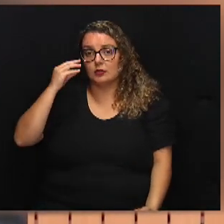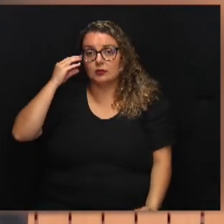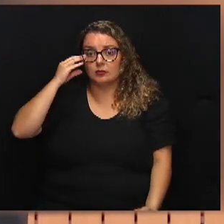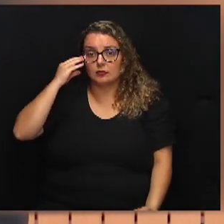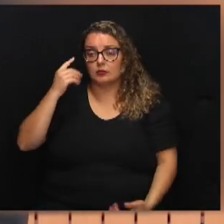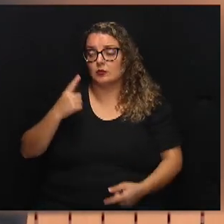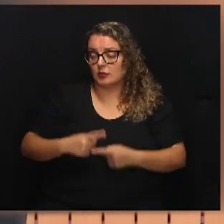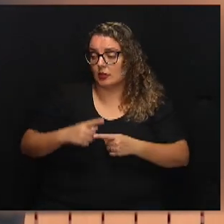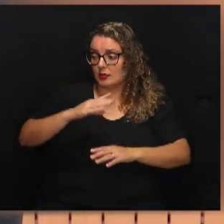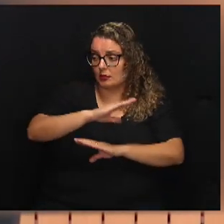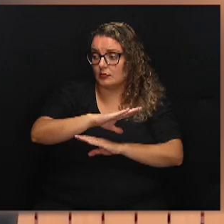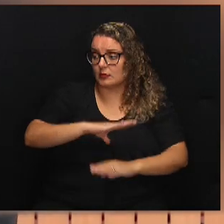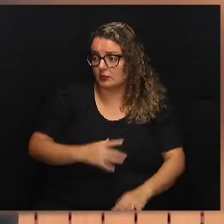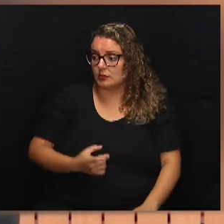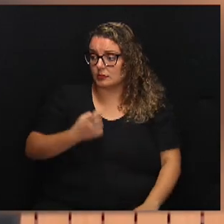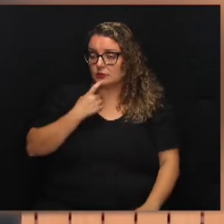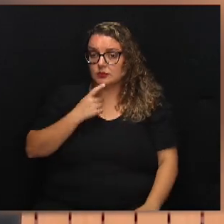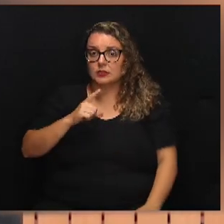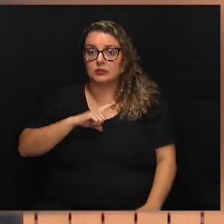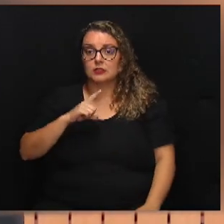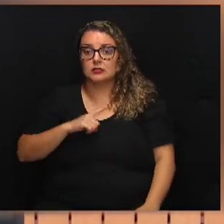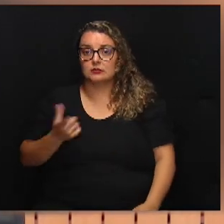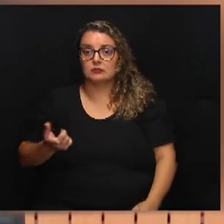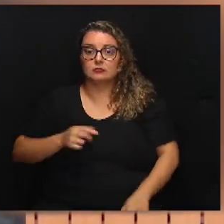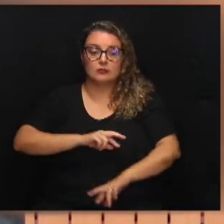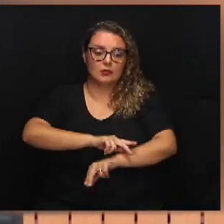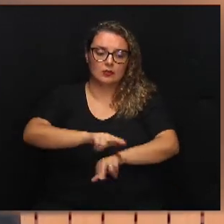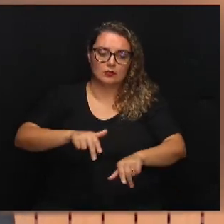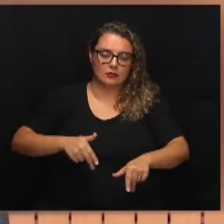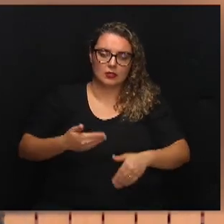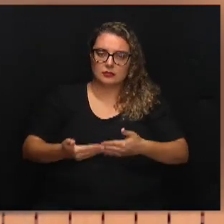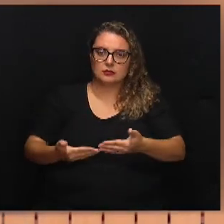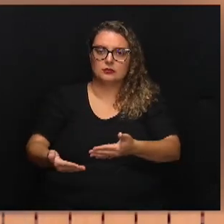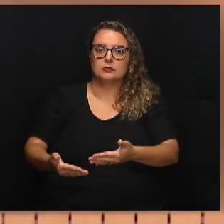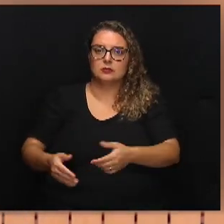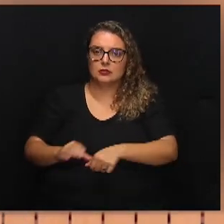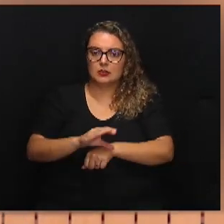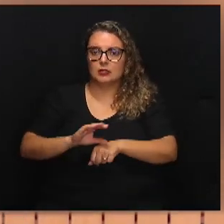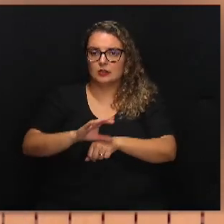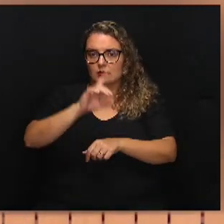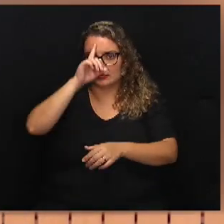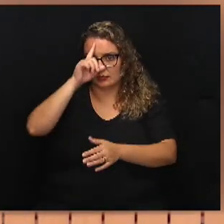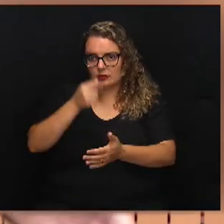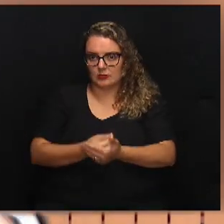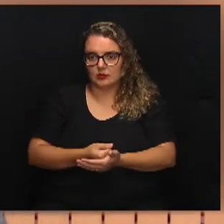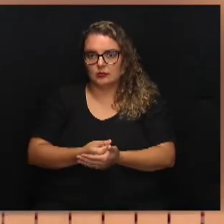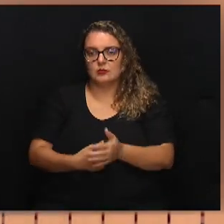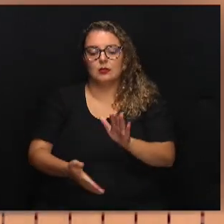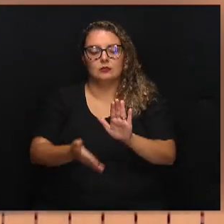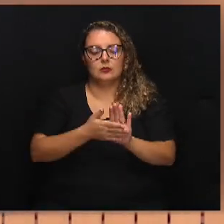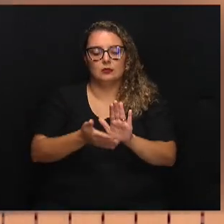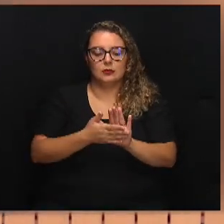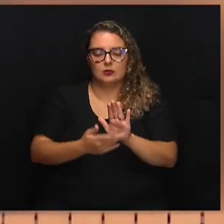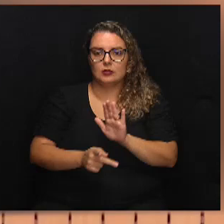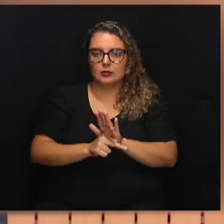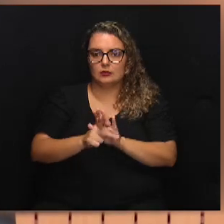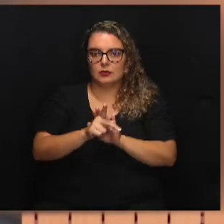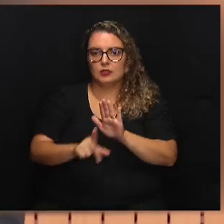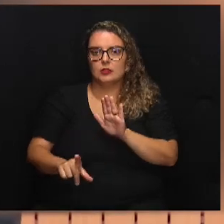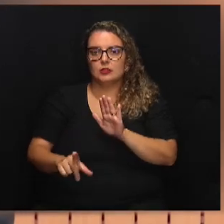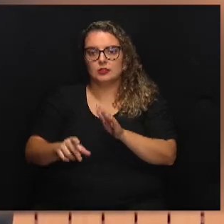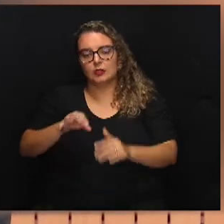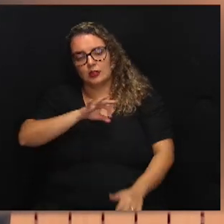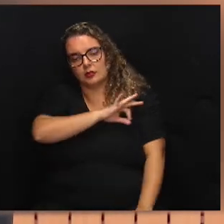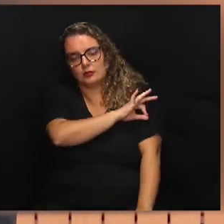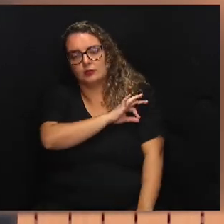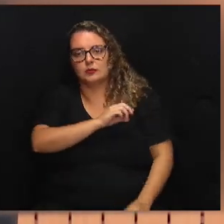Câmara Municipal ela tem as atribuições que a Constituição define. É para aprovar os projetos da Prefeitura, para fiscalizar